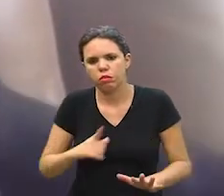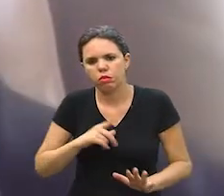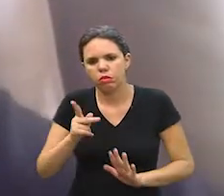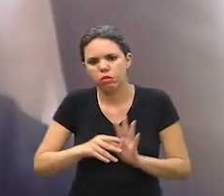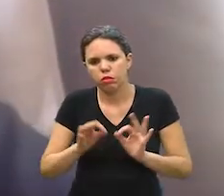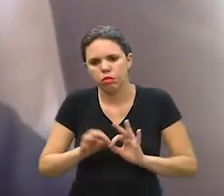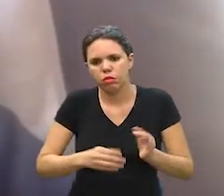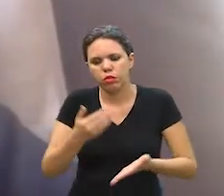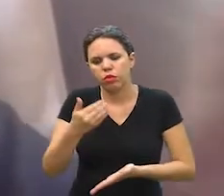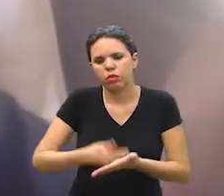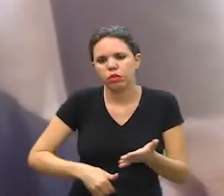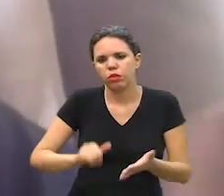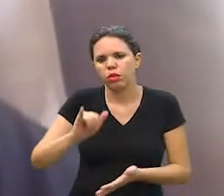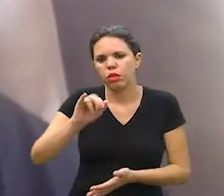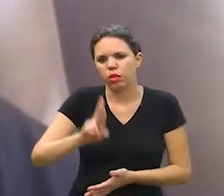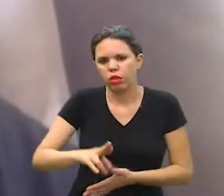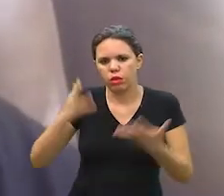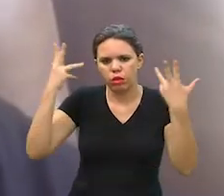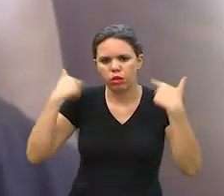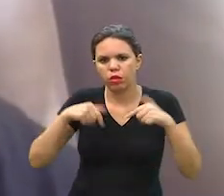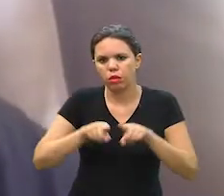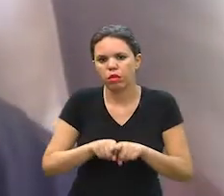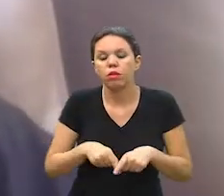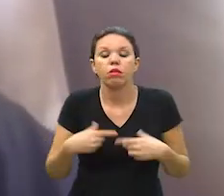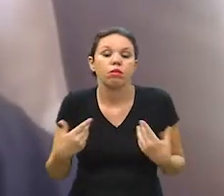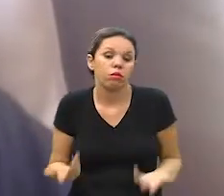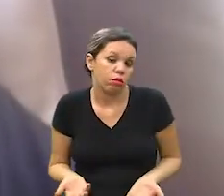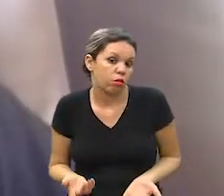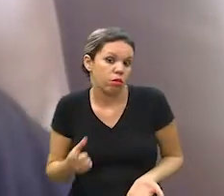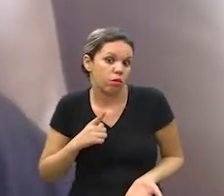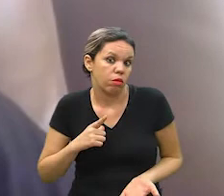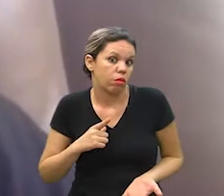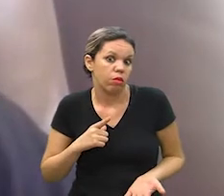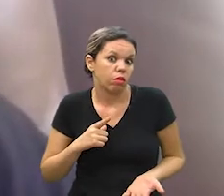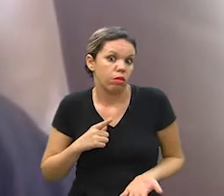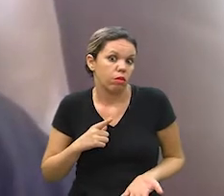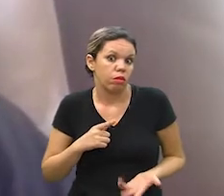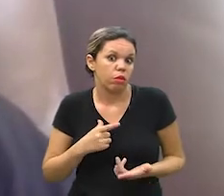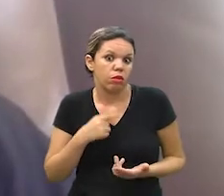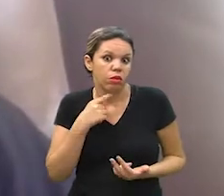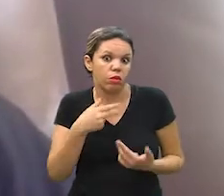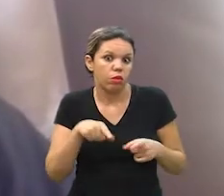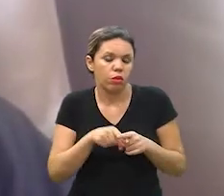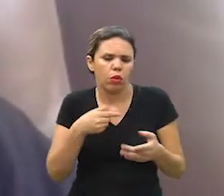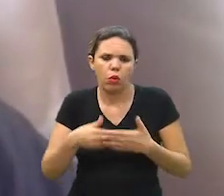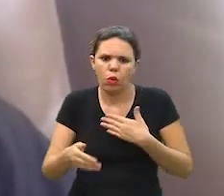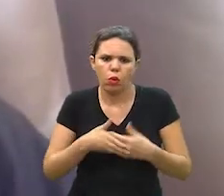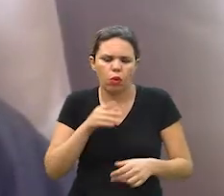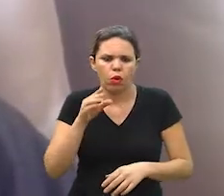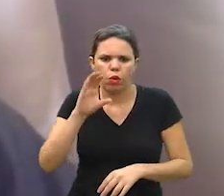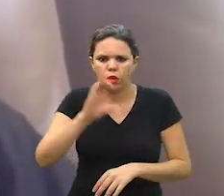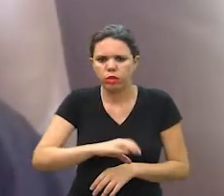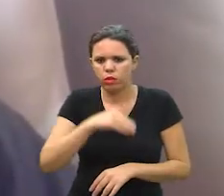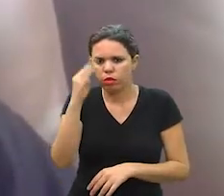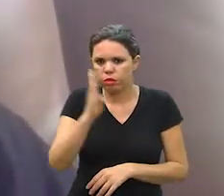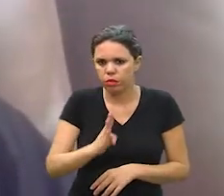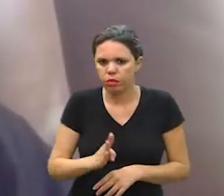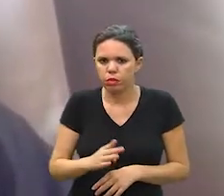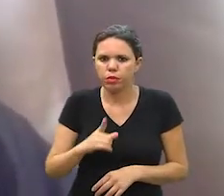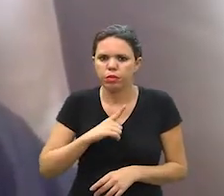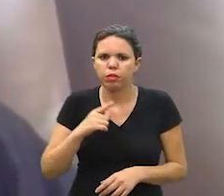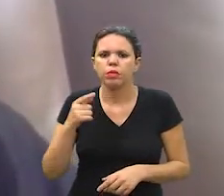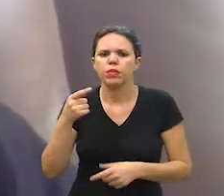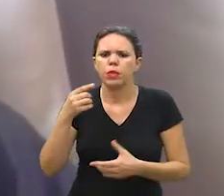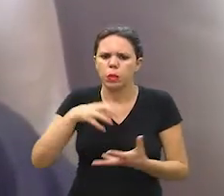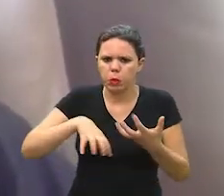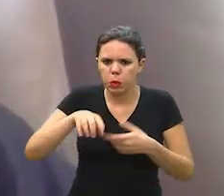plano desconta no imposto de renda, tem tudo isso. Então, nós temos uma questão que eu acho que qualquer cidadão brasileiro tem que